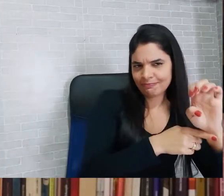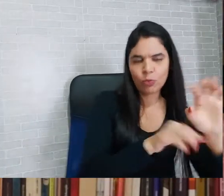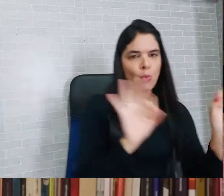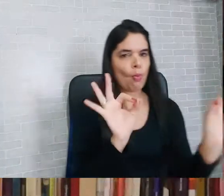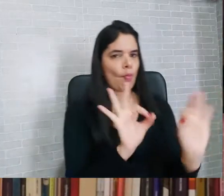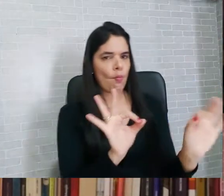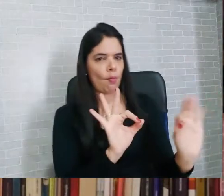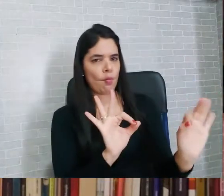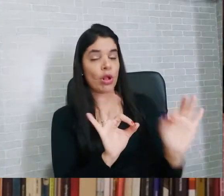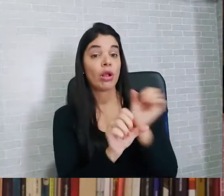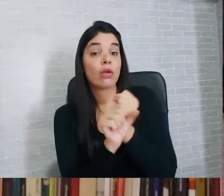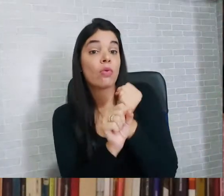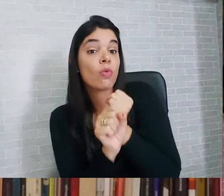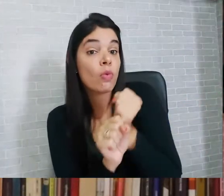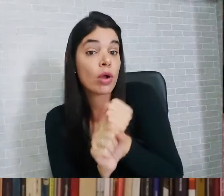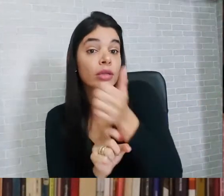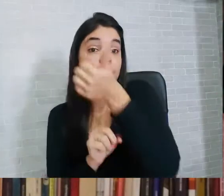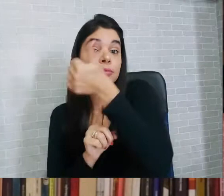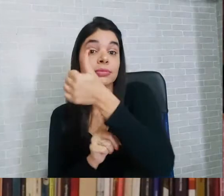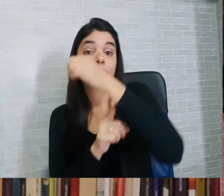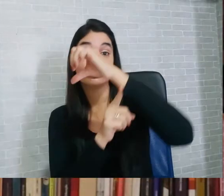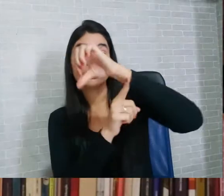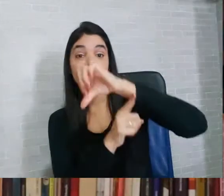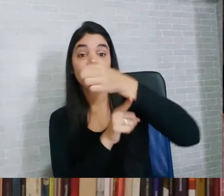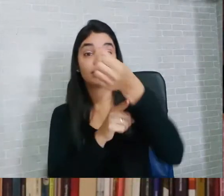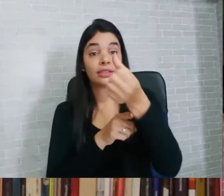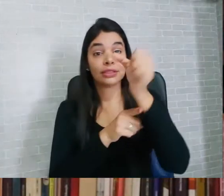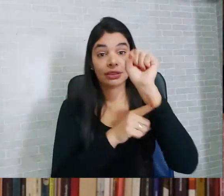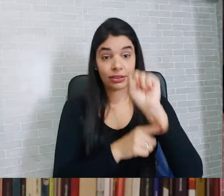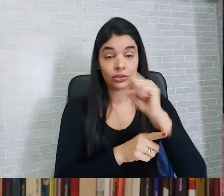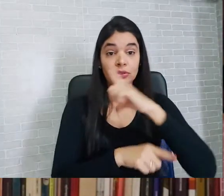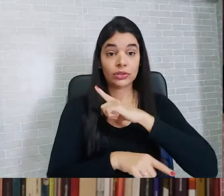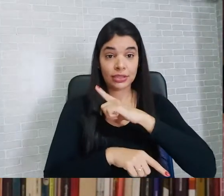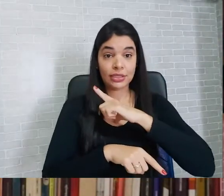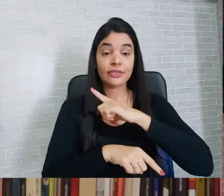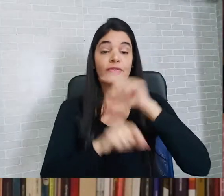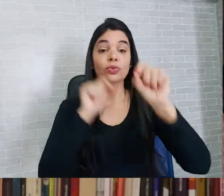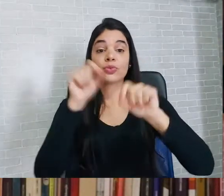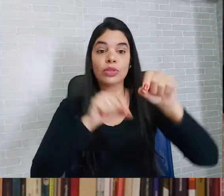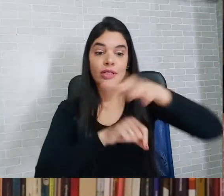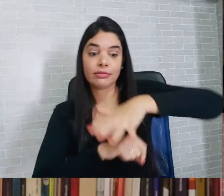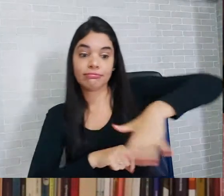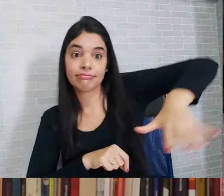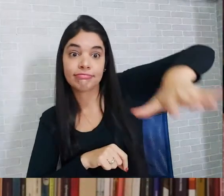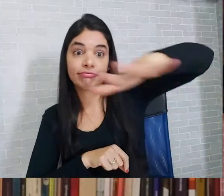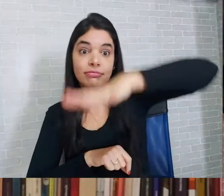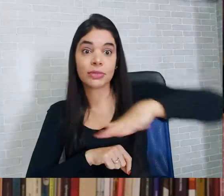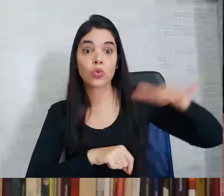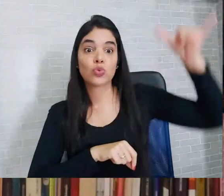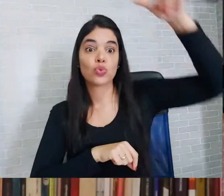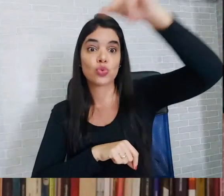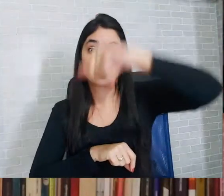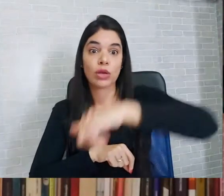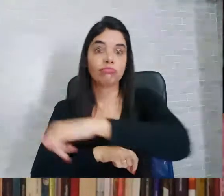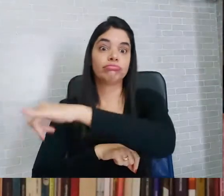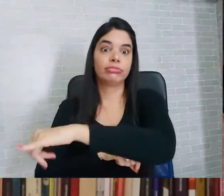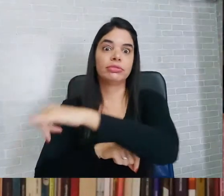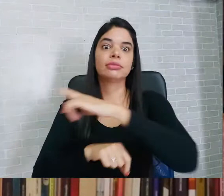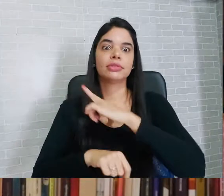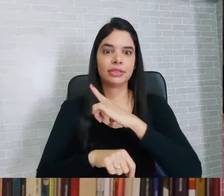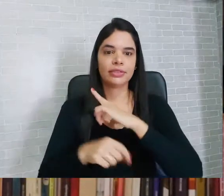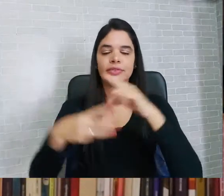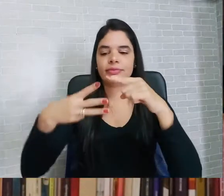1968 nós tivemos a instalação de uma base espacial em Kourou, na Guiana Francesa. Essas 3 coisas,